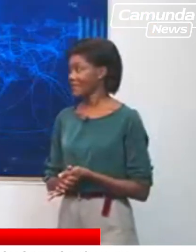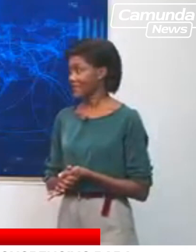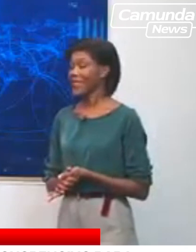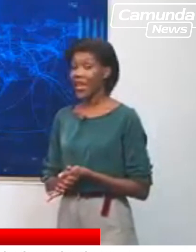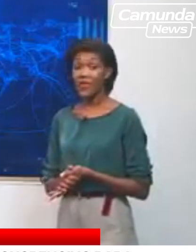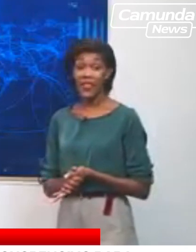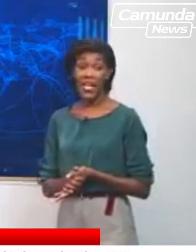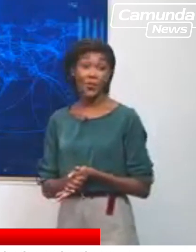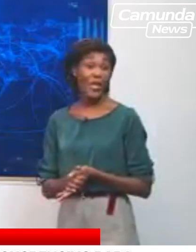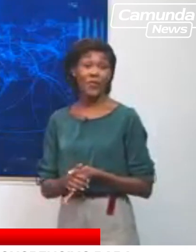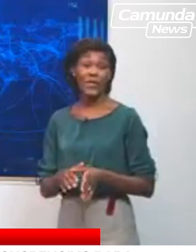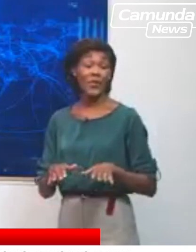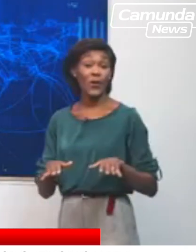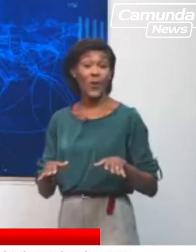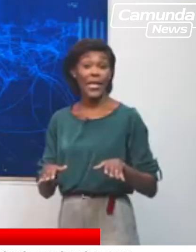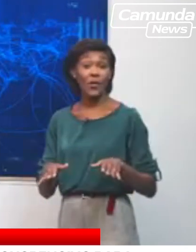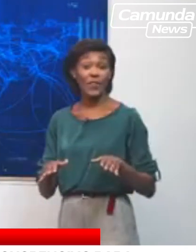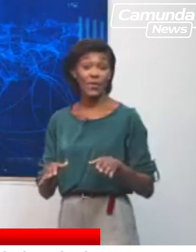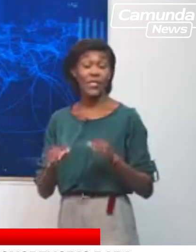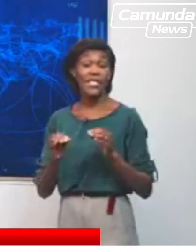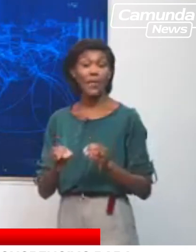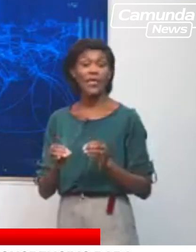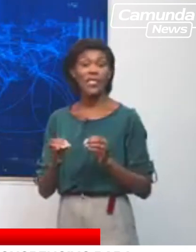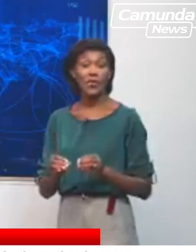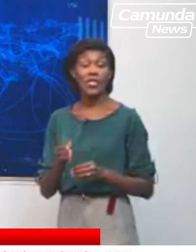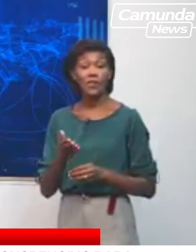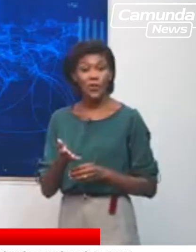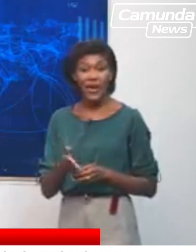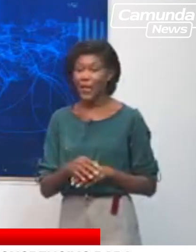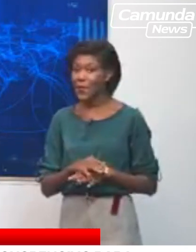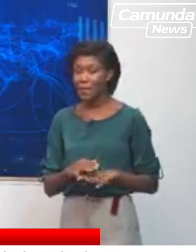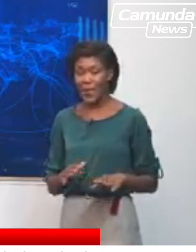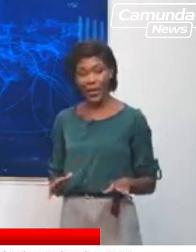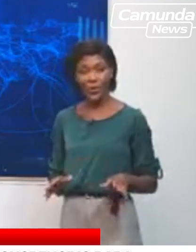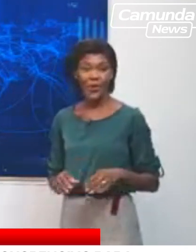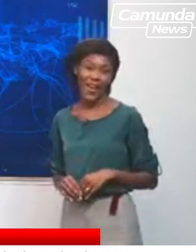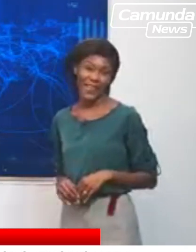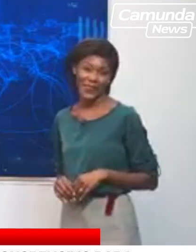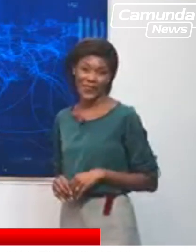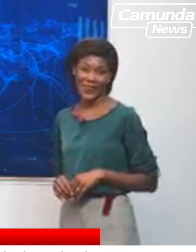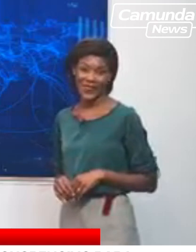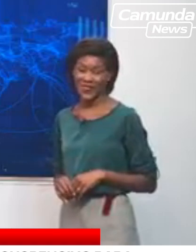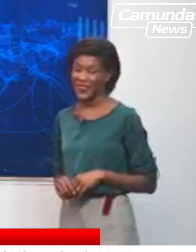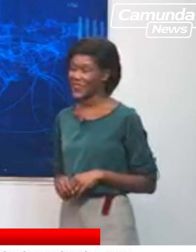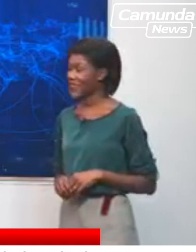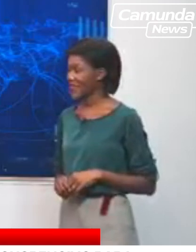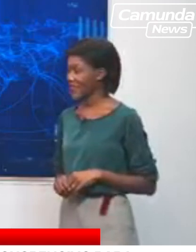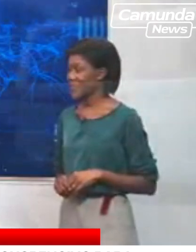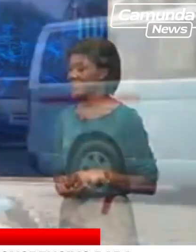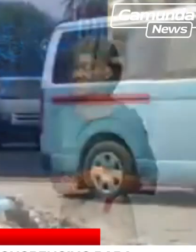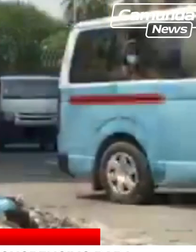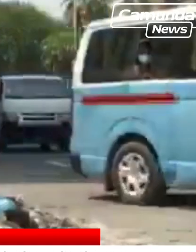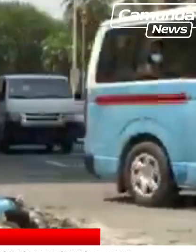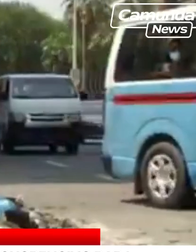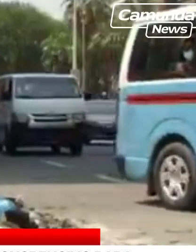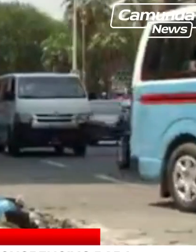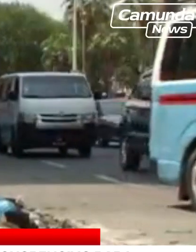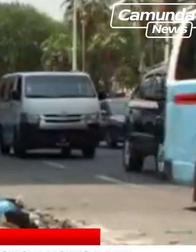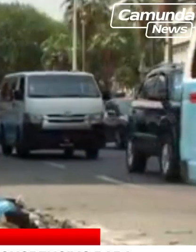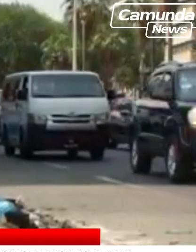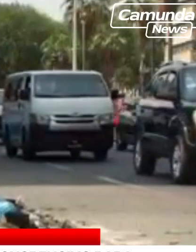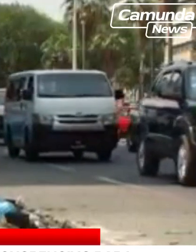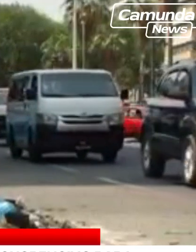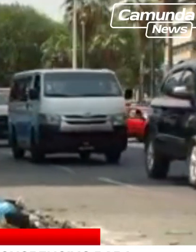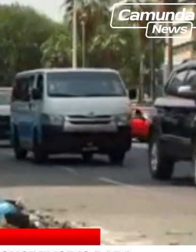Social, a que a Camunda News teve acesso, o Governo sublinha que a TV Record tem no exercício de função